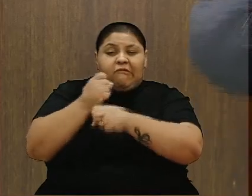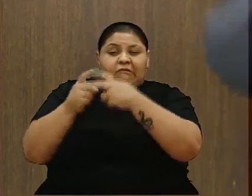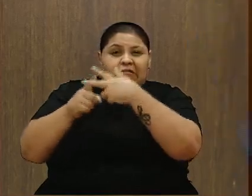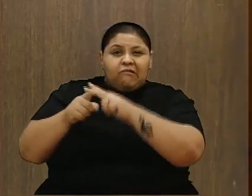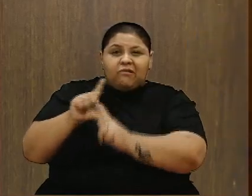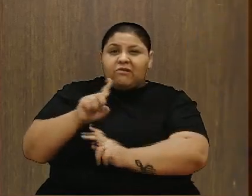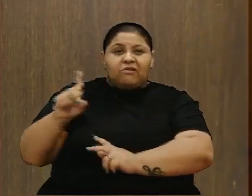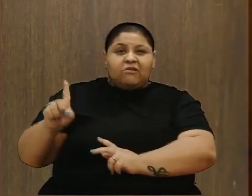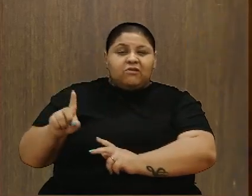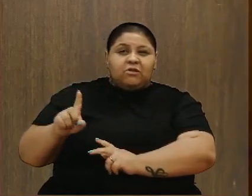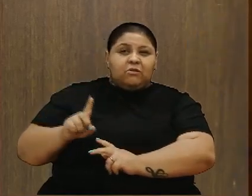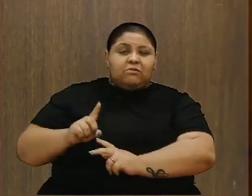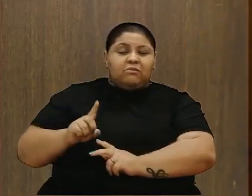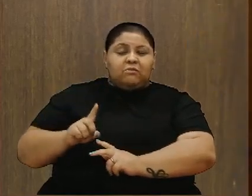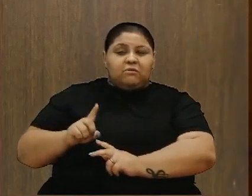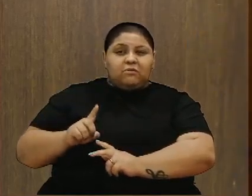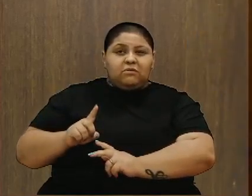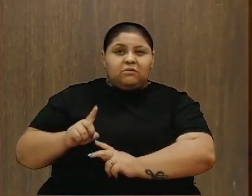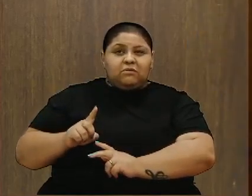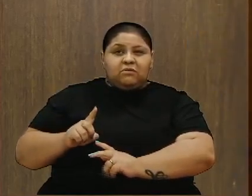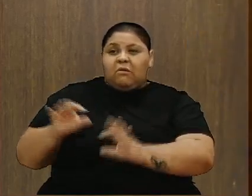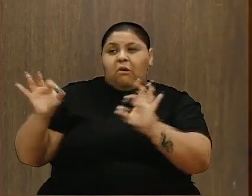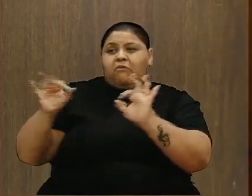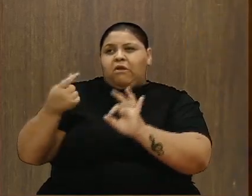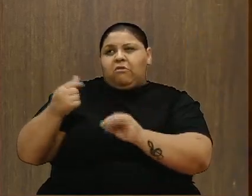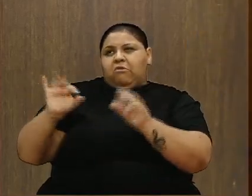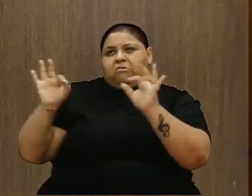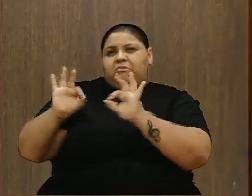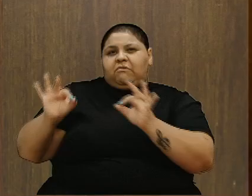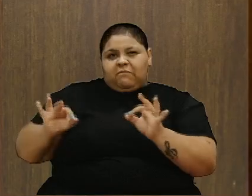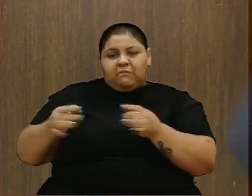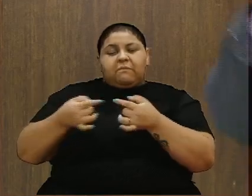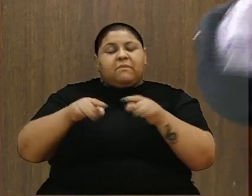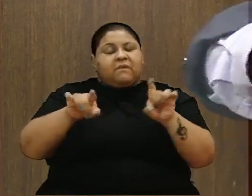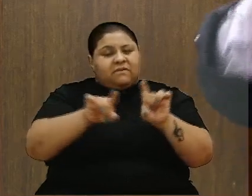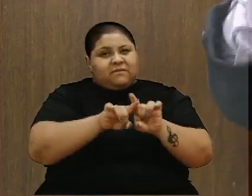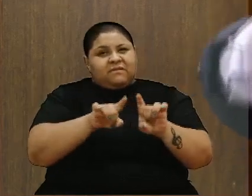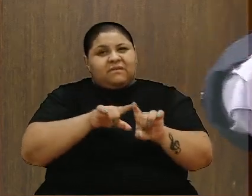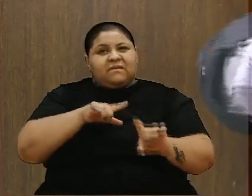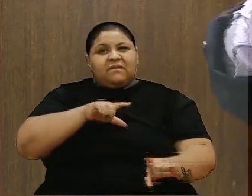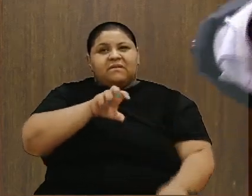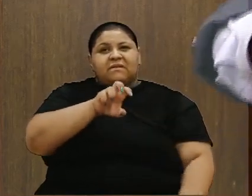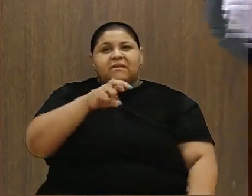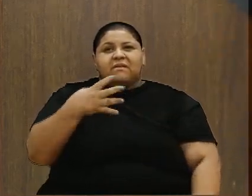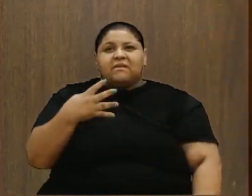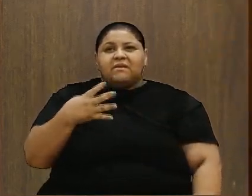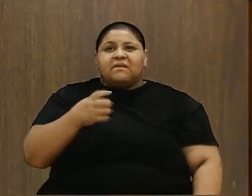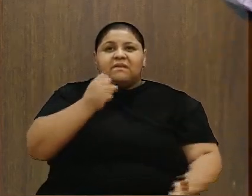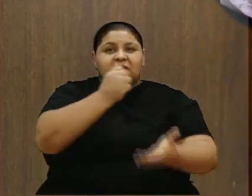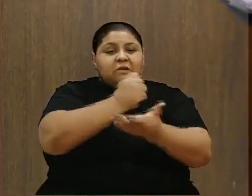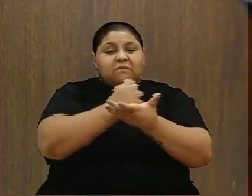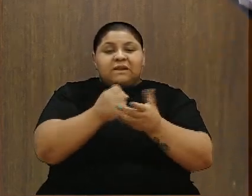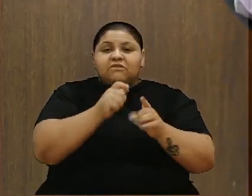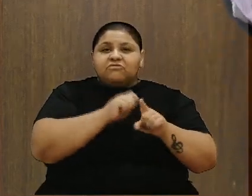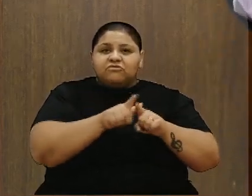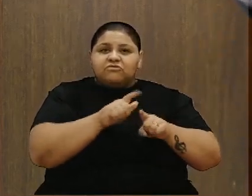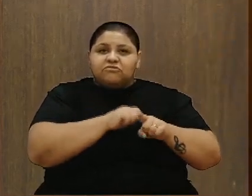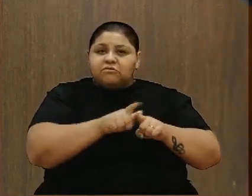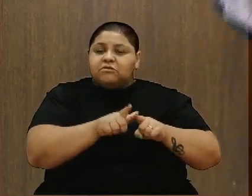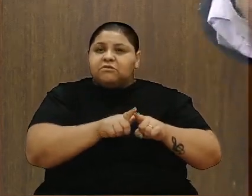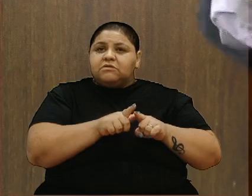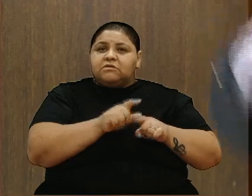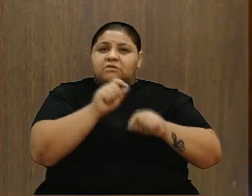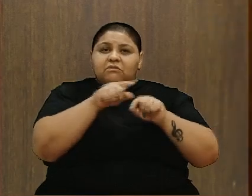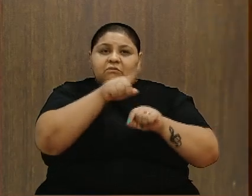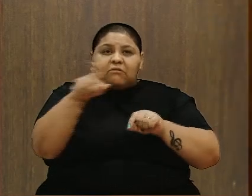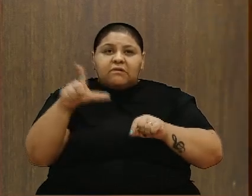é um expêndio espetacular. E, de outro lado, nós temos 54 contratos de aluguel vigendo, que é o que o